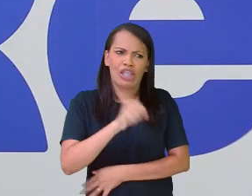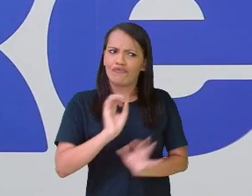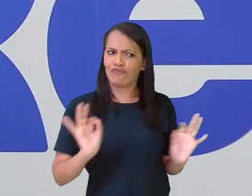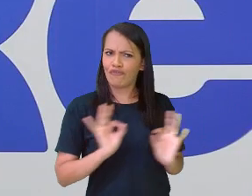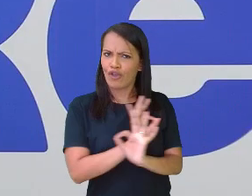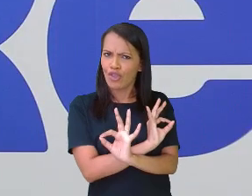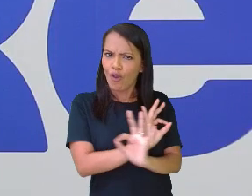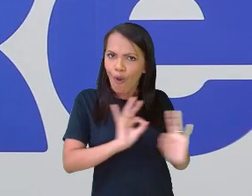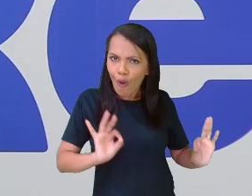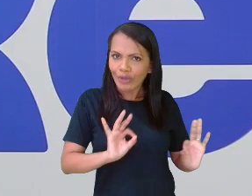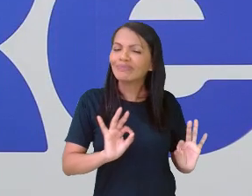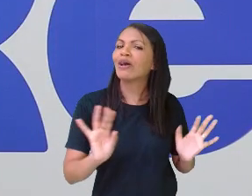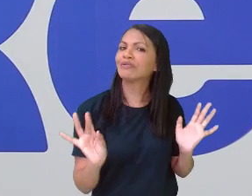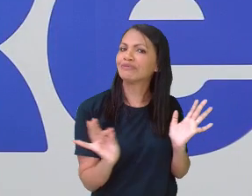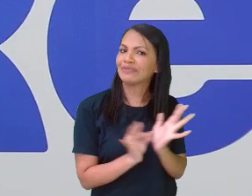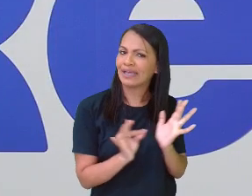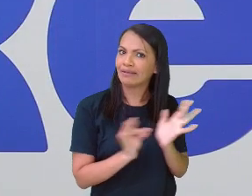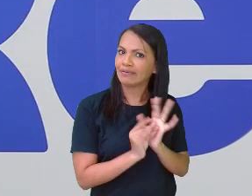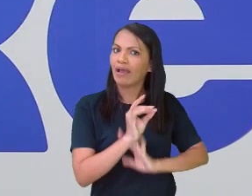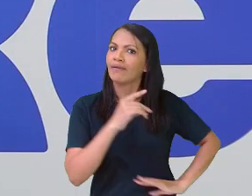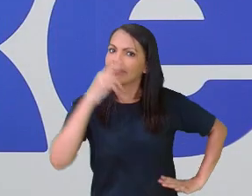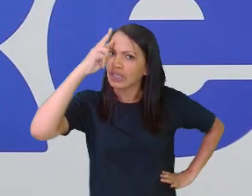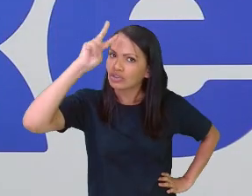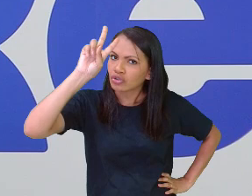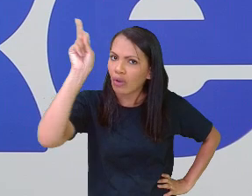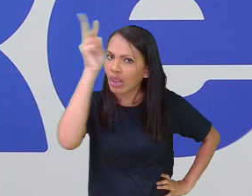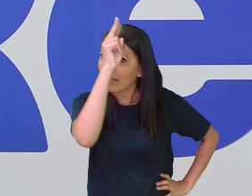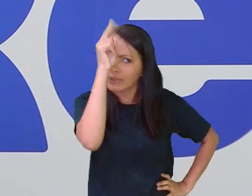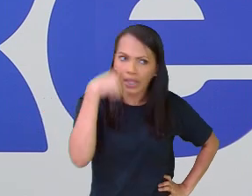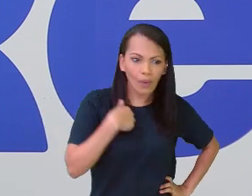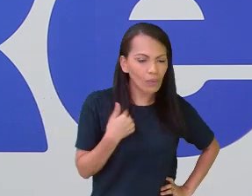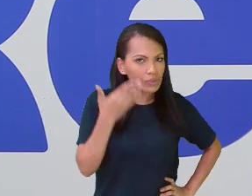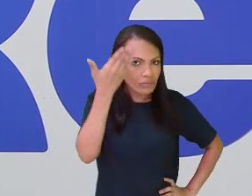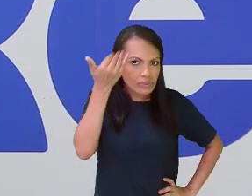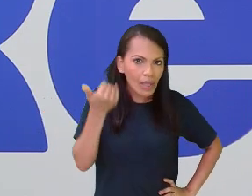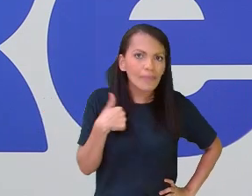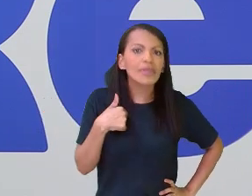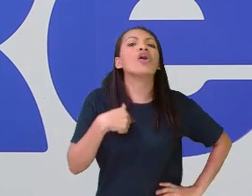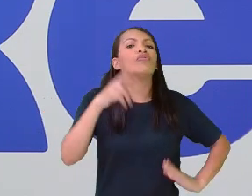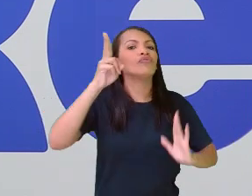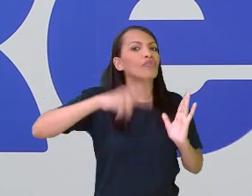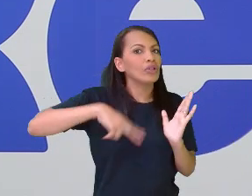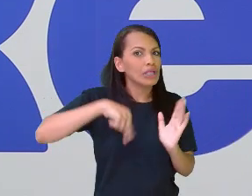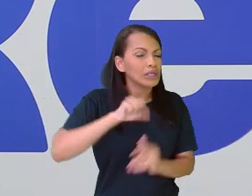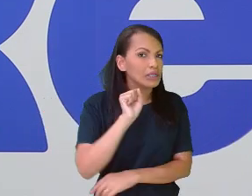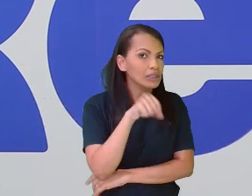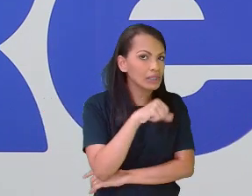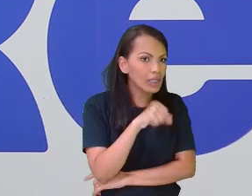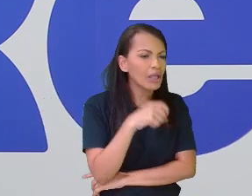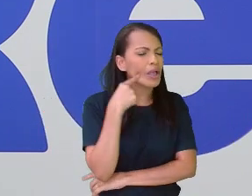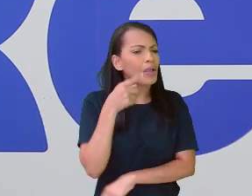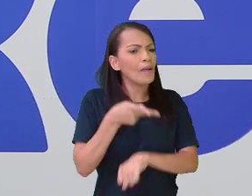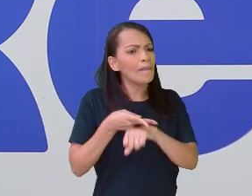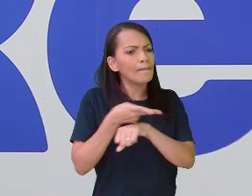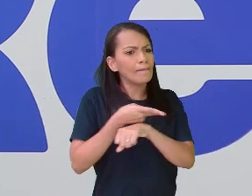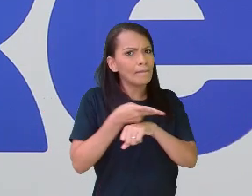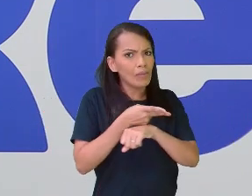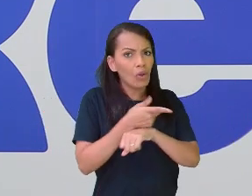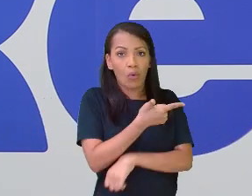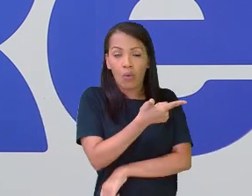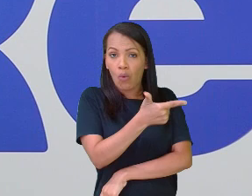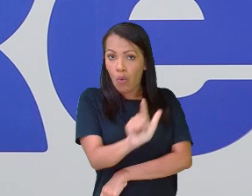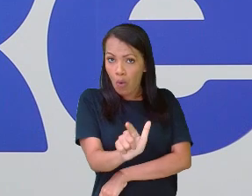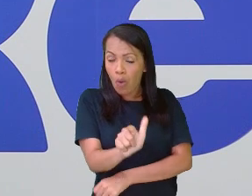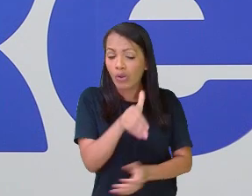professora Mauricéia. Realmente, essa história da barata eu não sabia. E eu vou ler sim essa revista Qual é e vou procurar outros